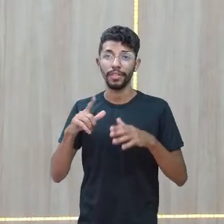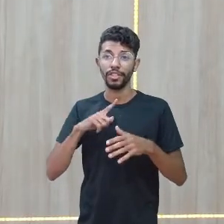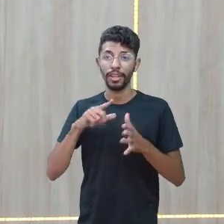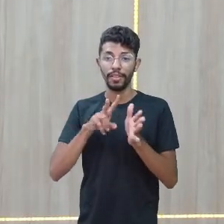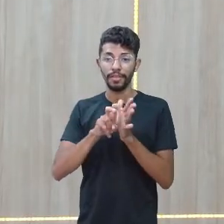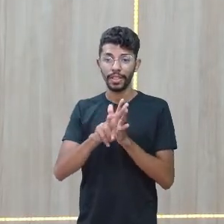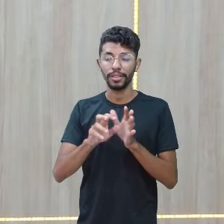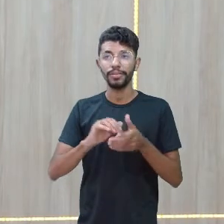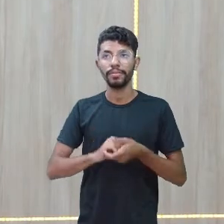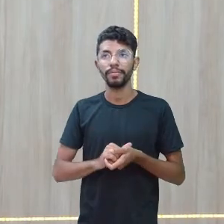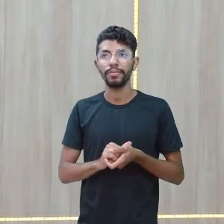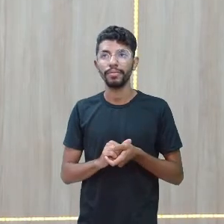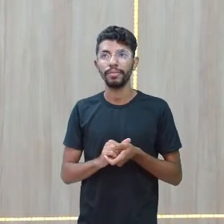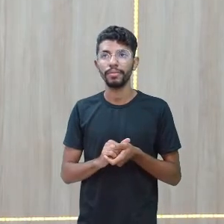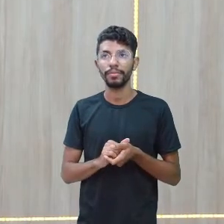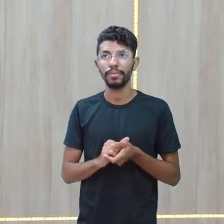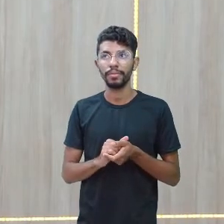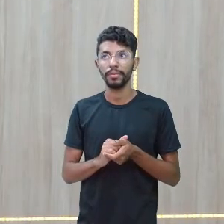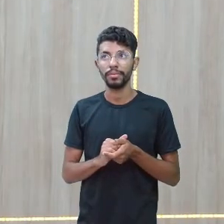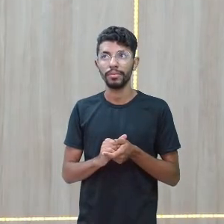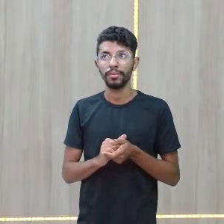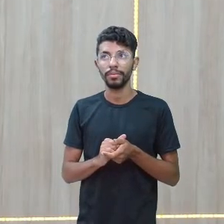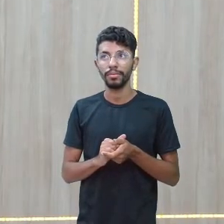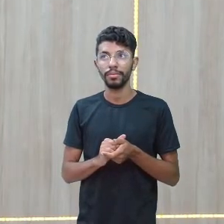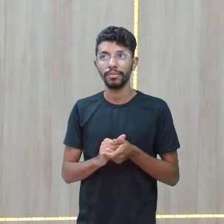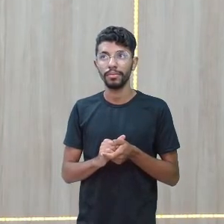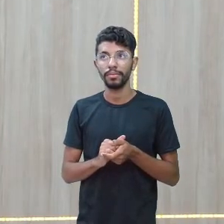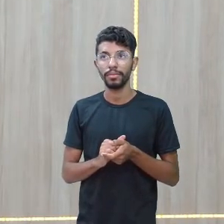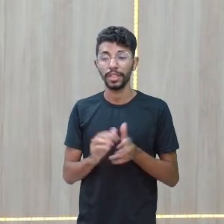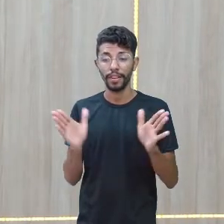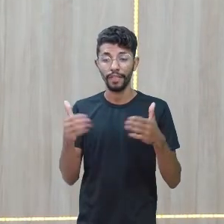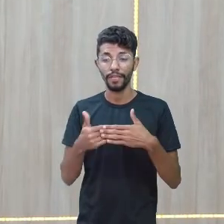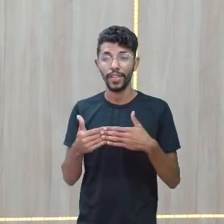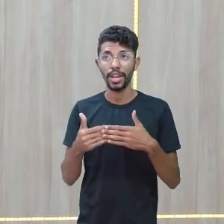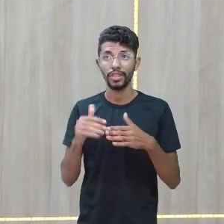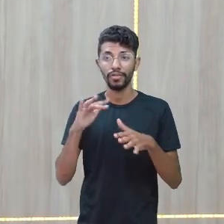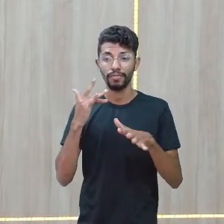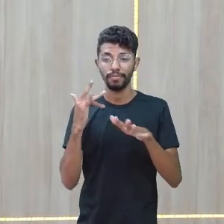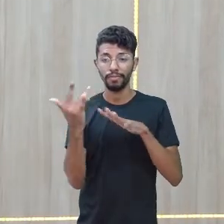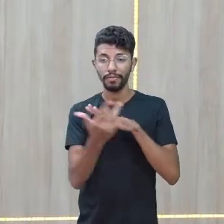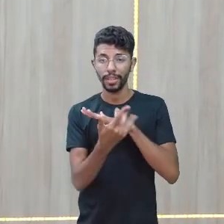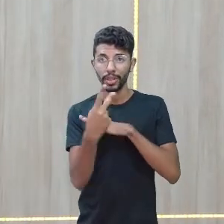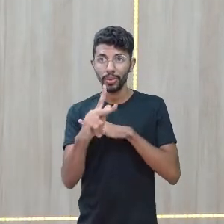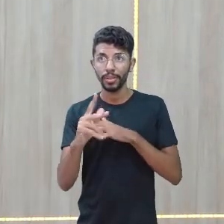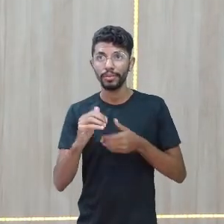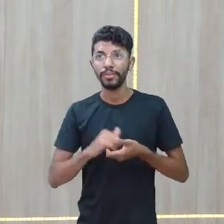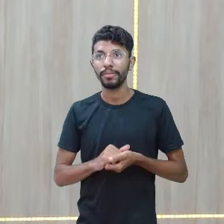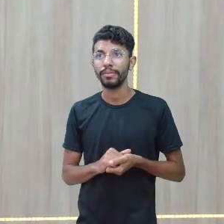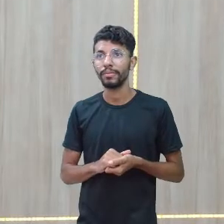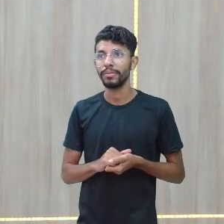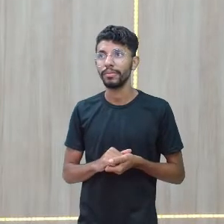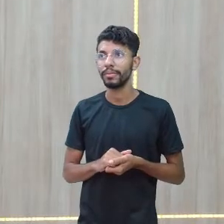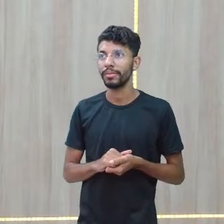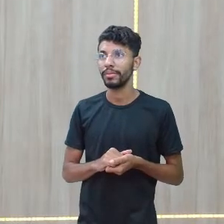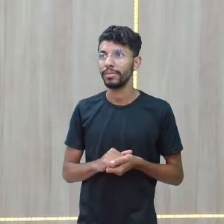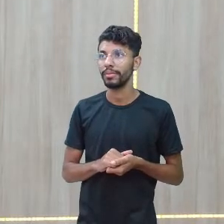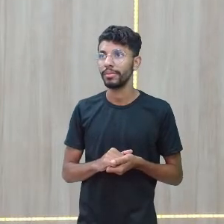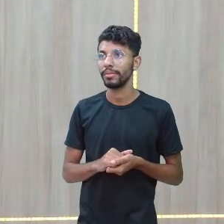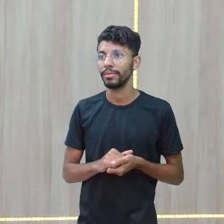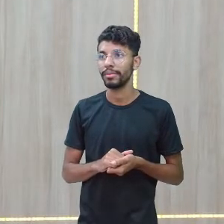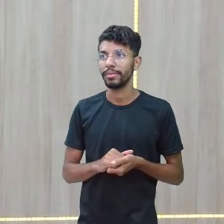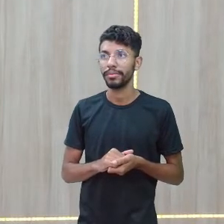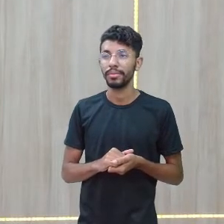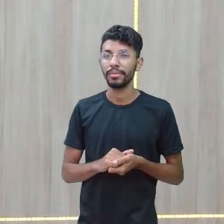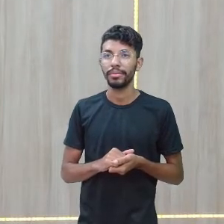social media, ou seja, feche suas redes sociais, certo? Ou então porque está vendo que é dos outros, professor.